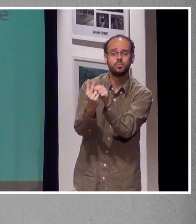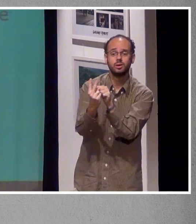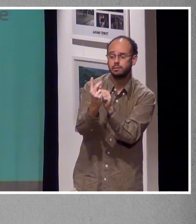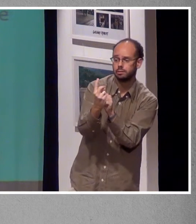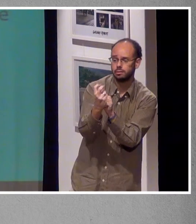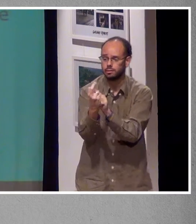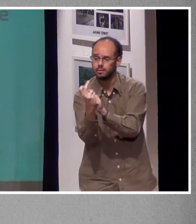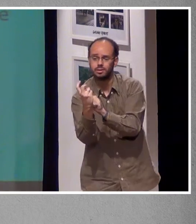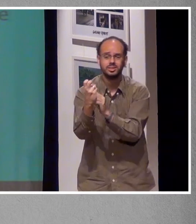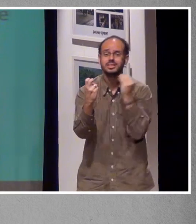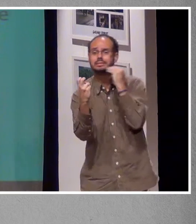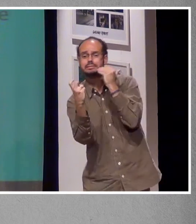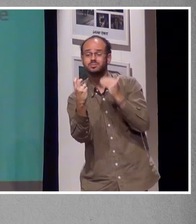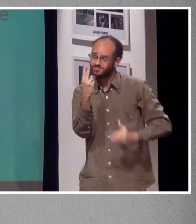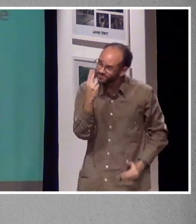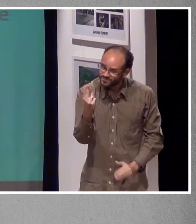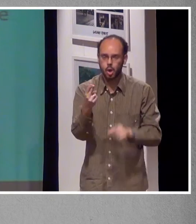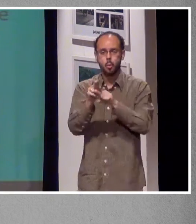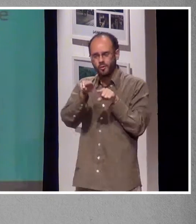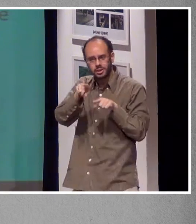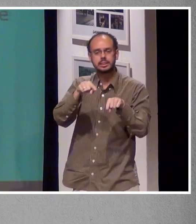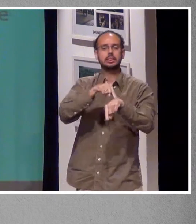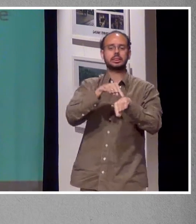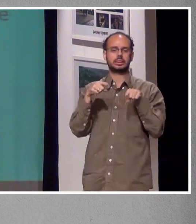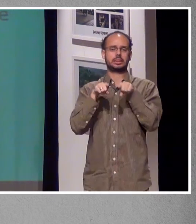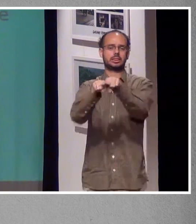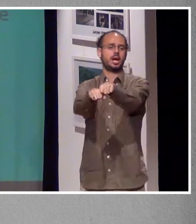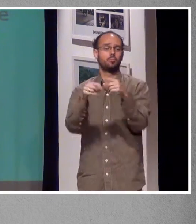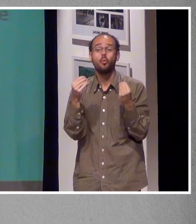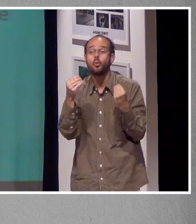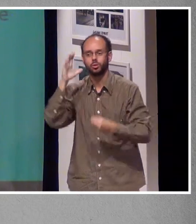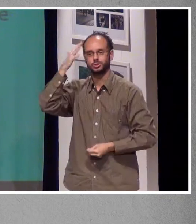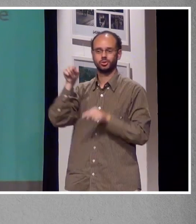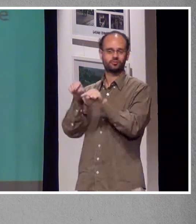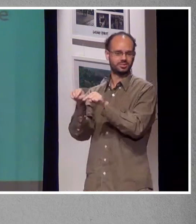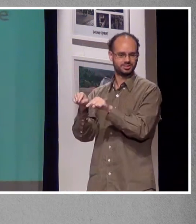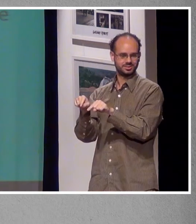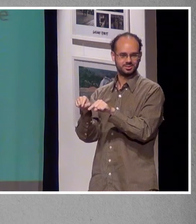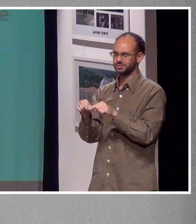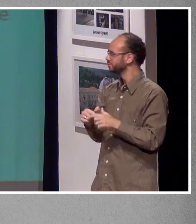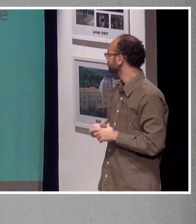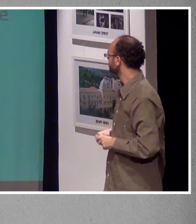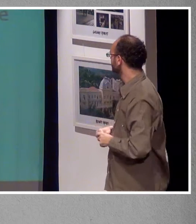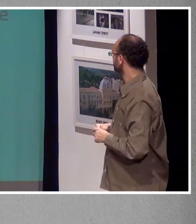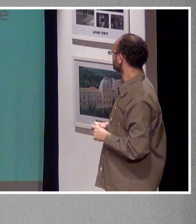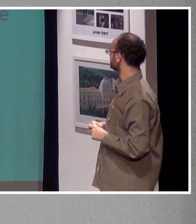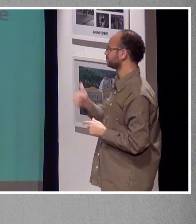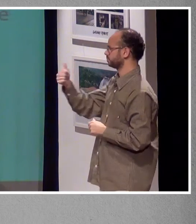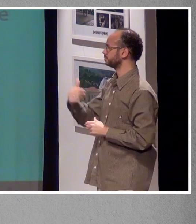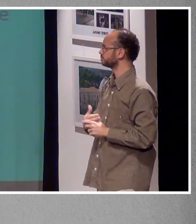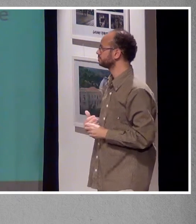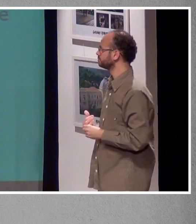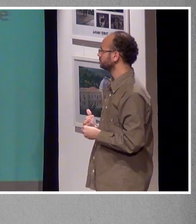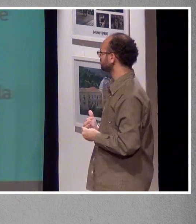domínio bilíngue, mas esse bilinguismo não pode ser um bilinguismo capenga, as duas línguas